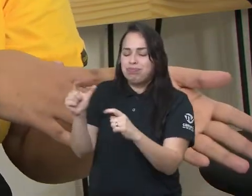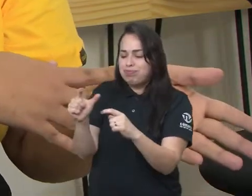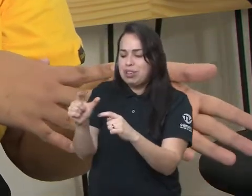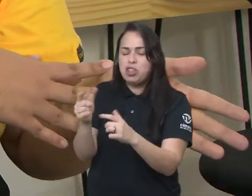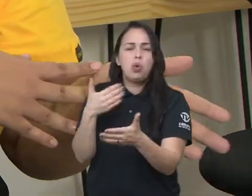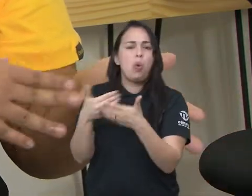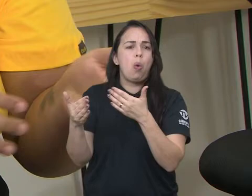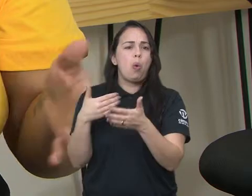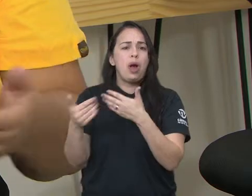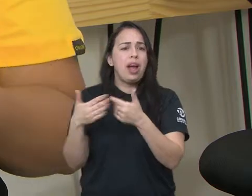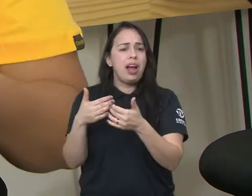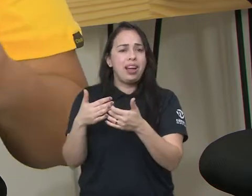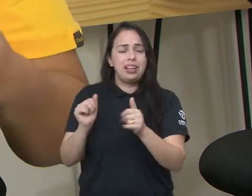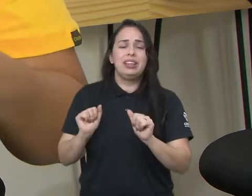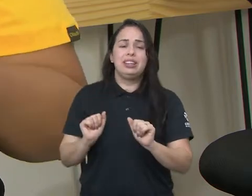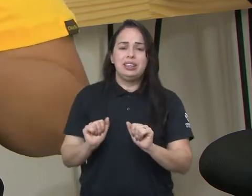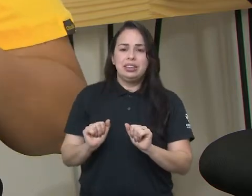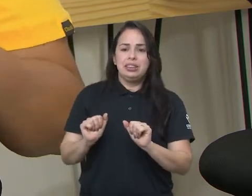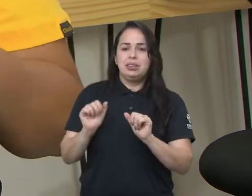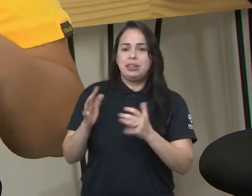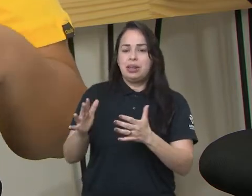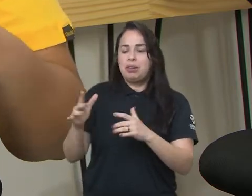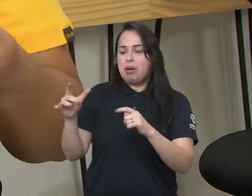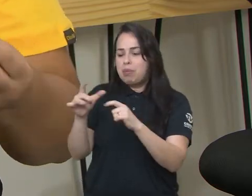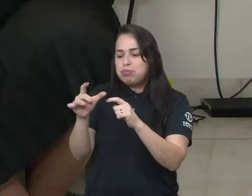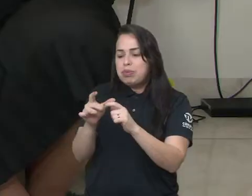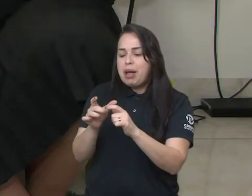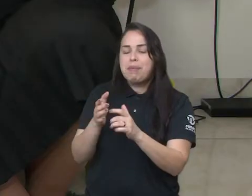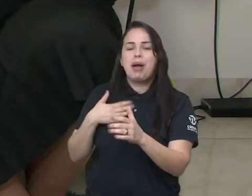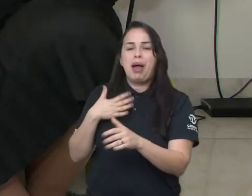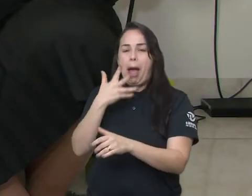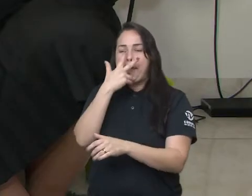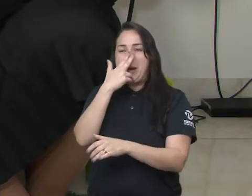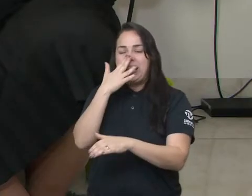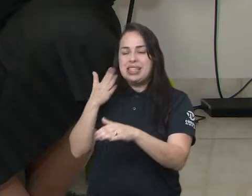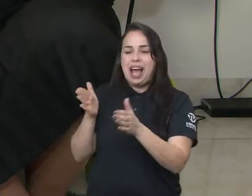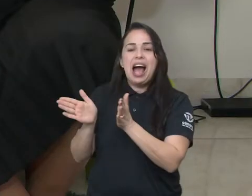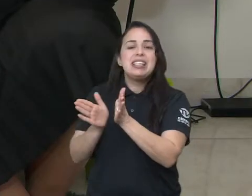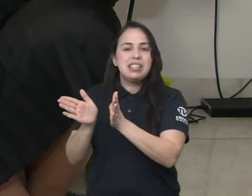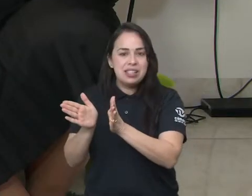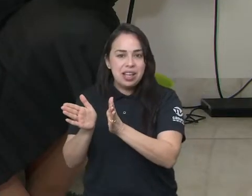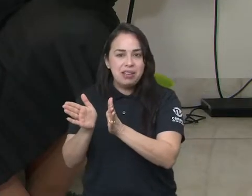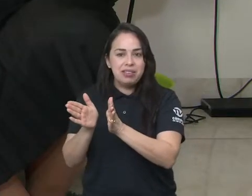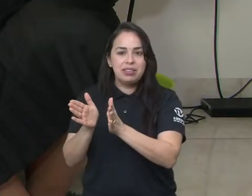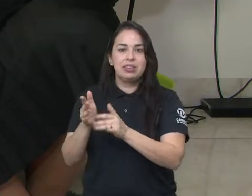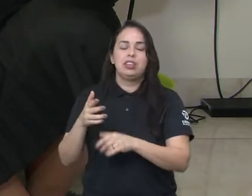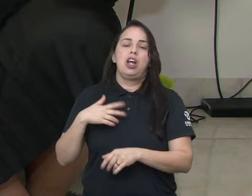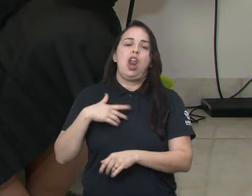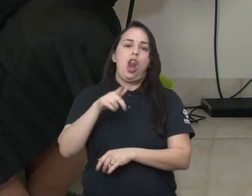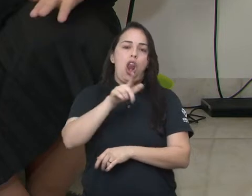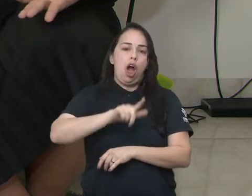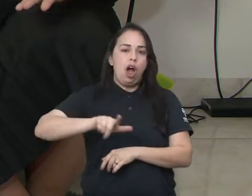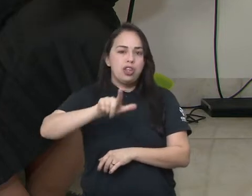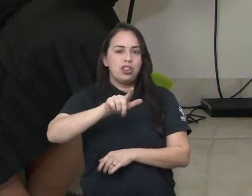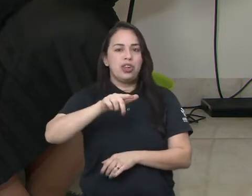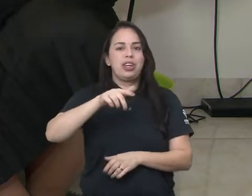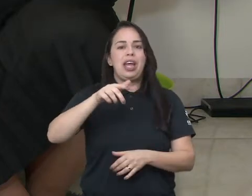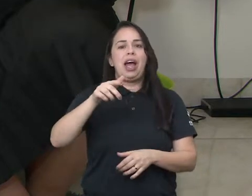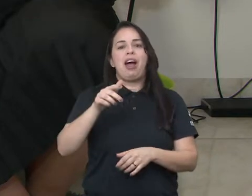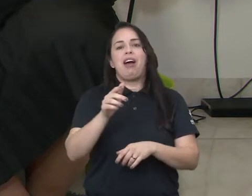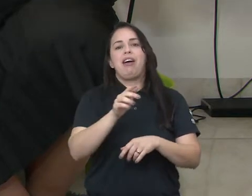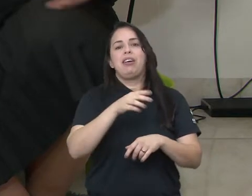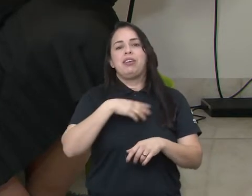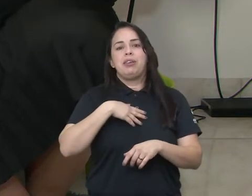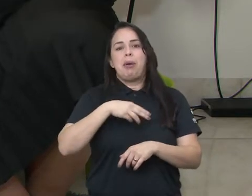quadrinho, né, de qualquer livro dele, então é uma coisa que fica mais acessível. É óbvio que com esse lance